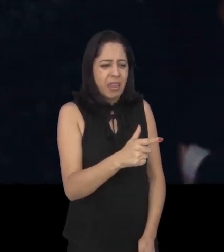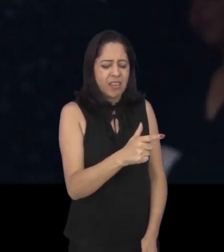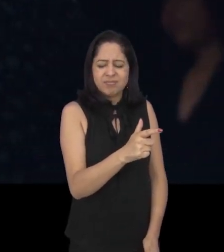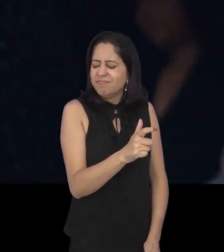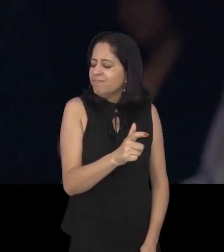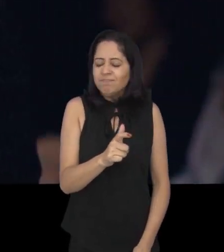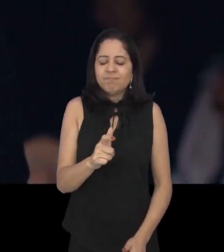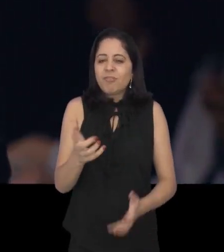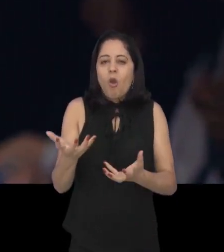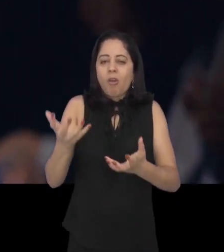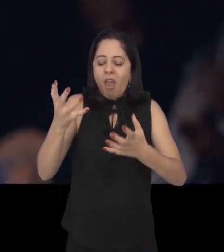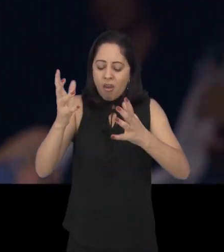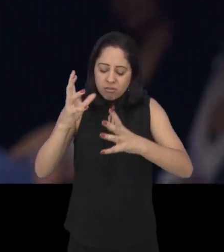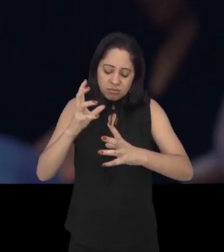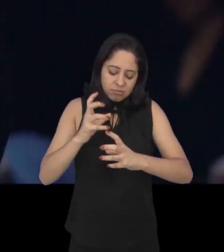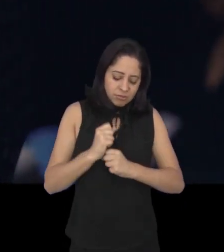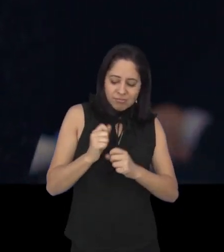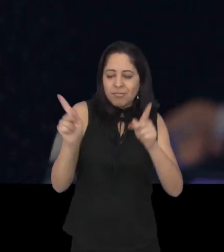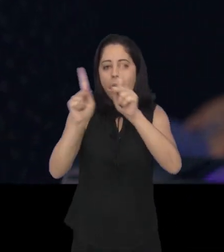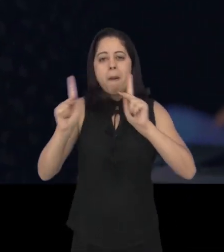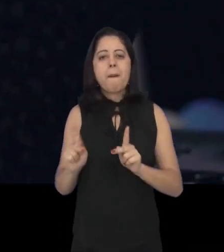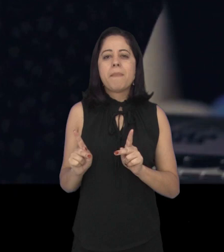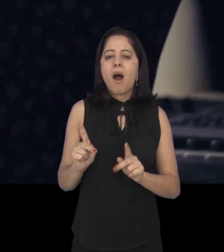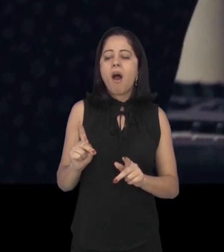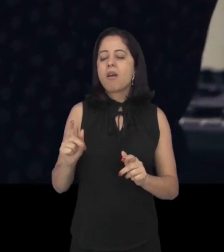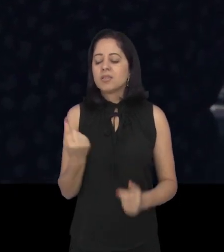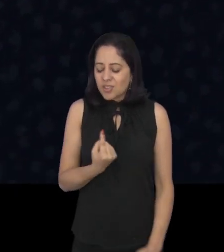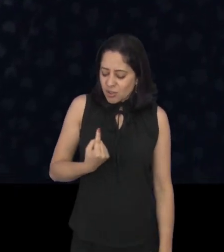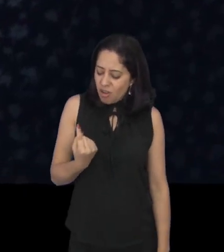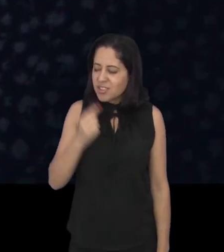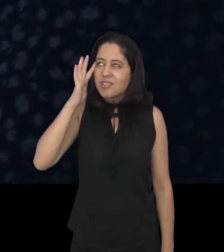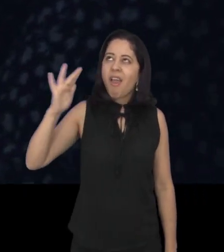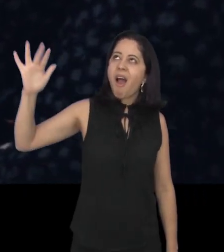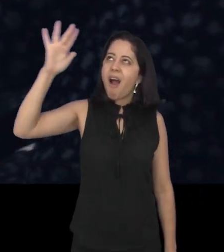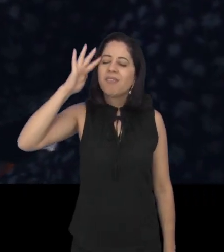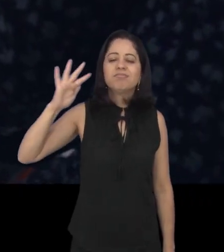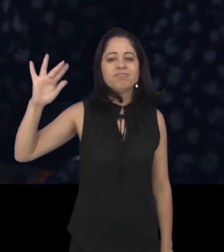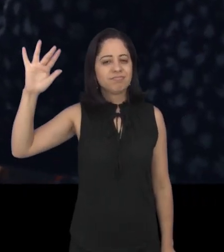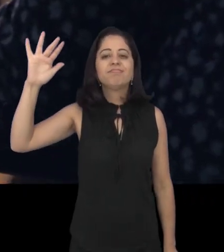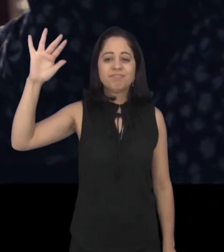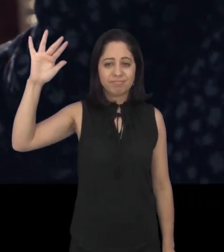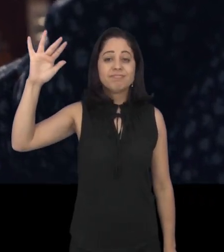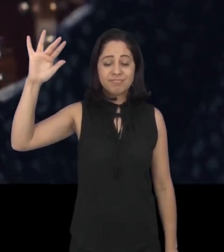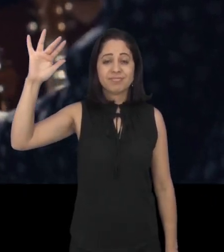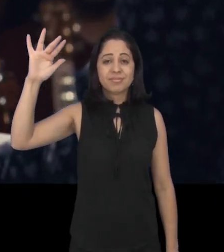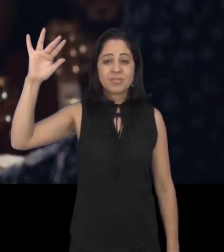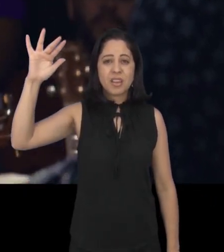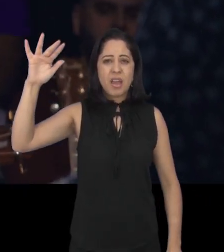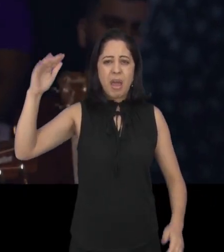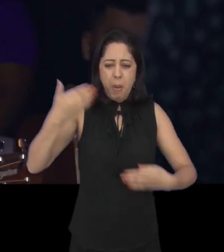sentir completo. Quero me estirar num canto, me esquivar do pranto de não ter pra onde ir. Quero não